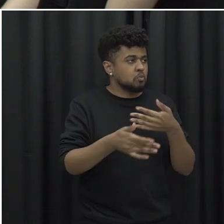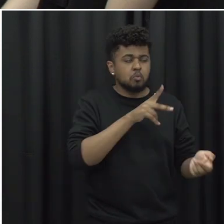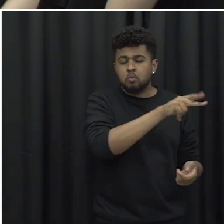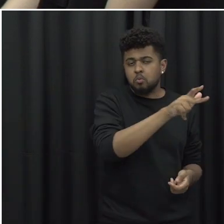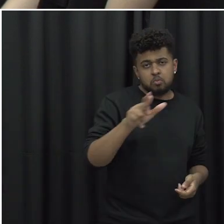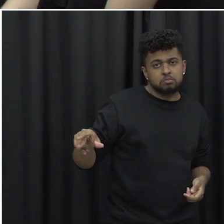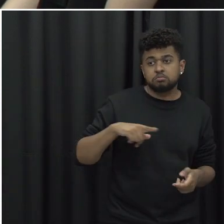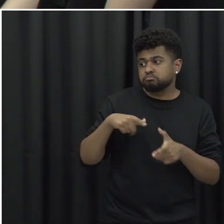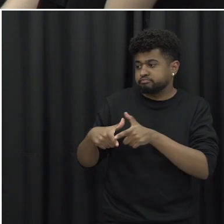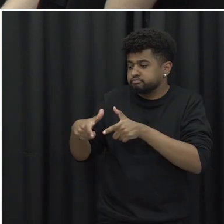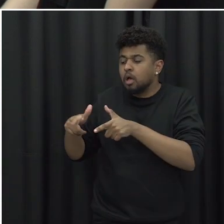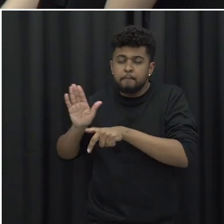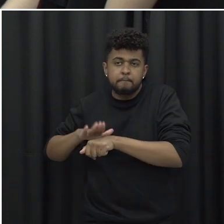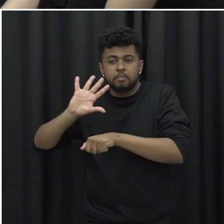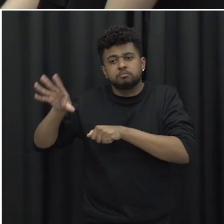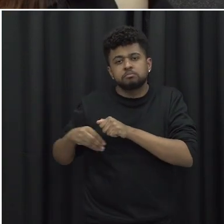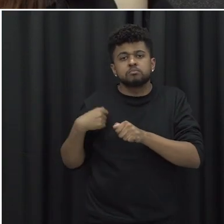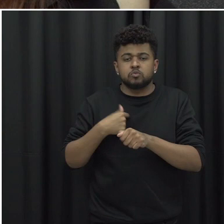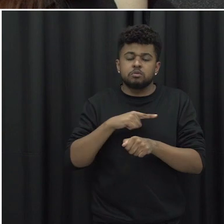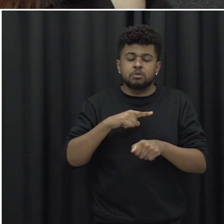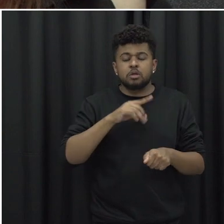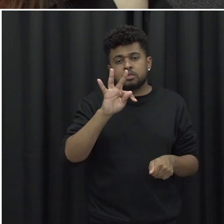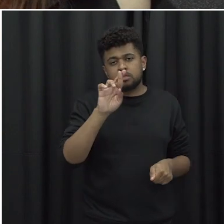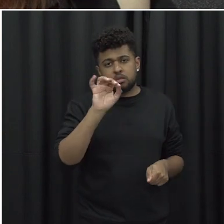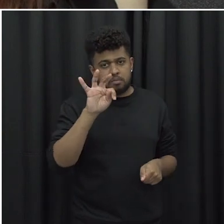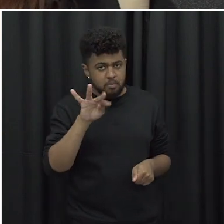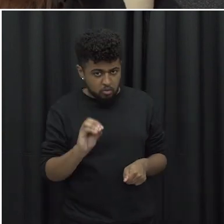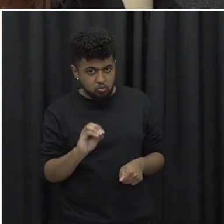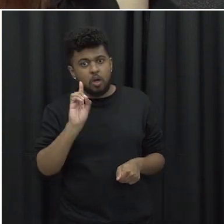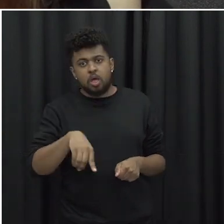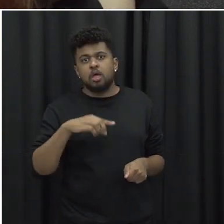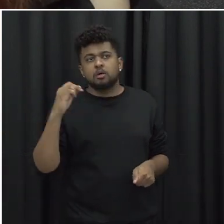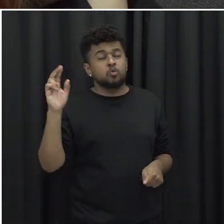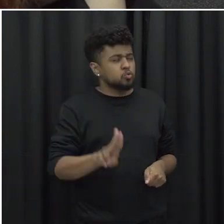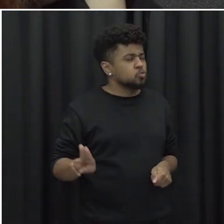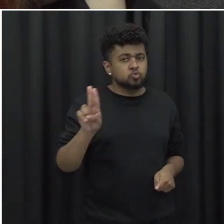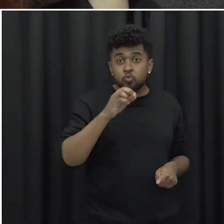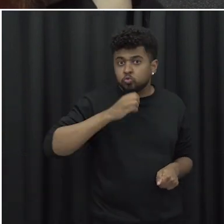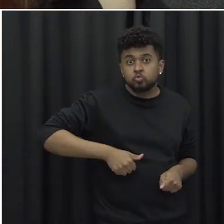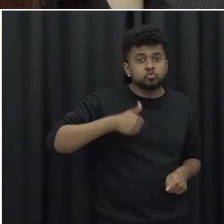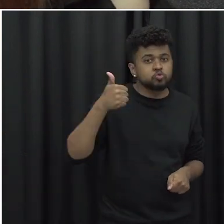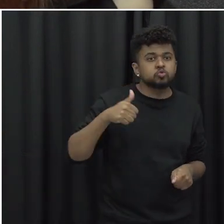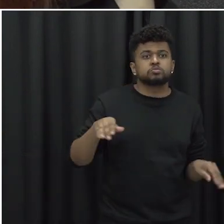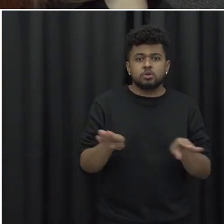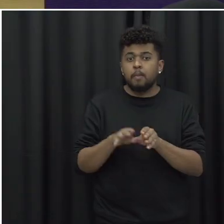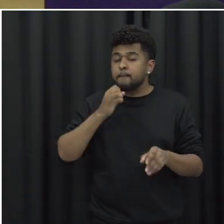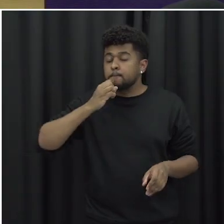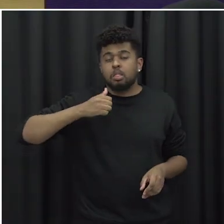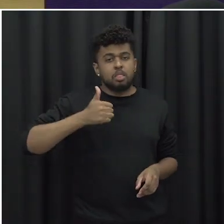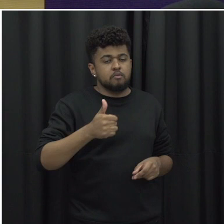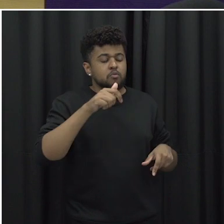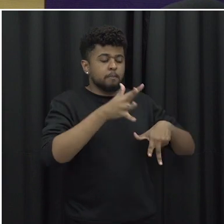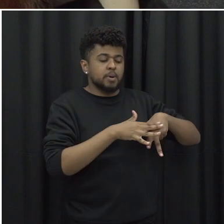útil e benéfico para o paciente. E enquanto pesquisadora mesmo, né, assim, eu vou falar um pouquinho